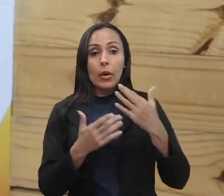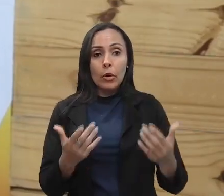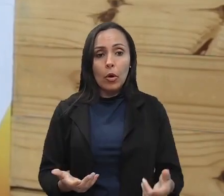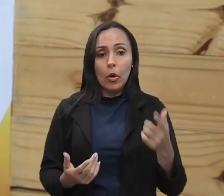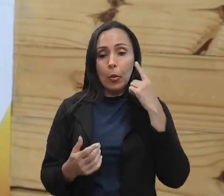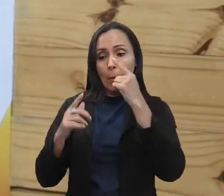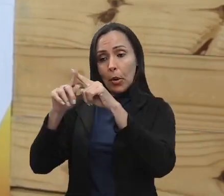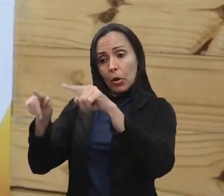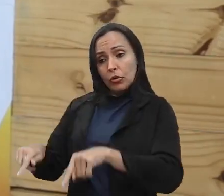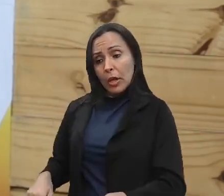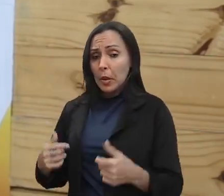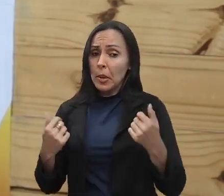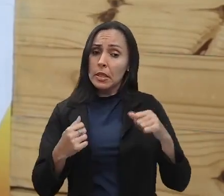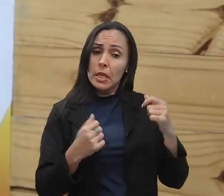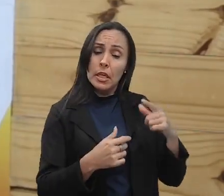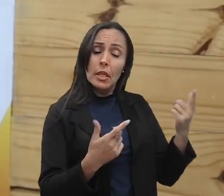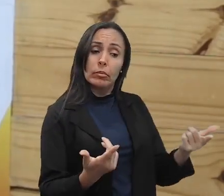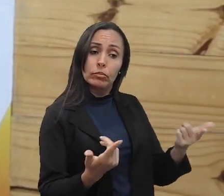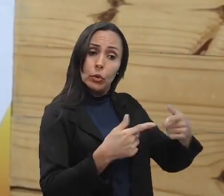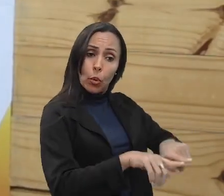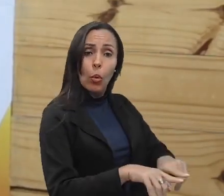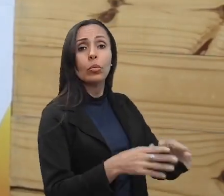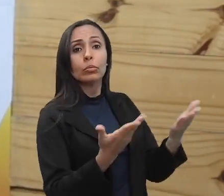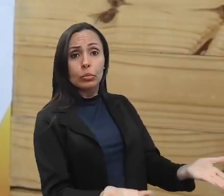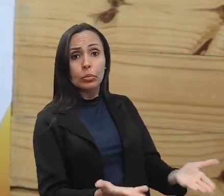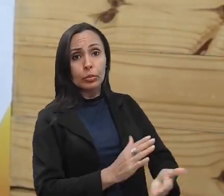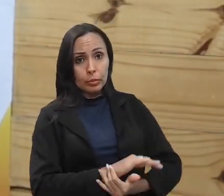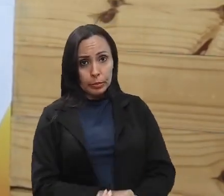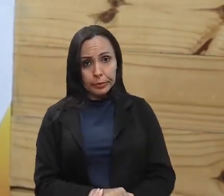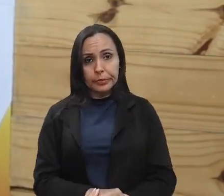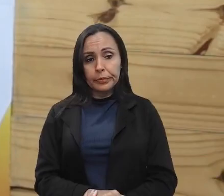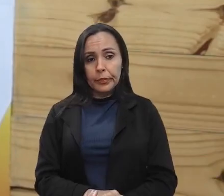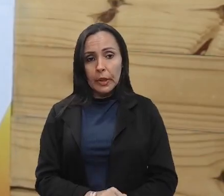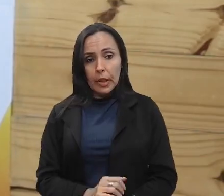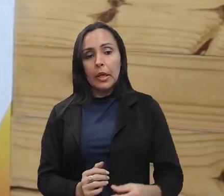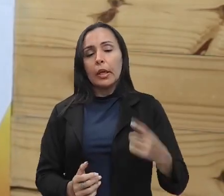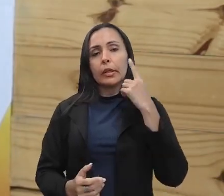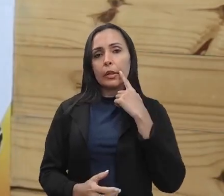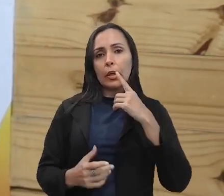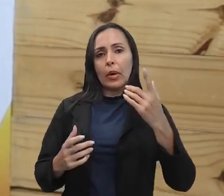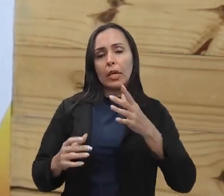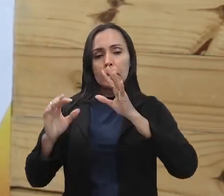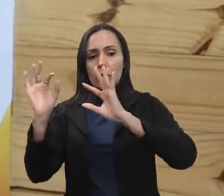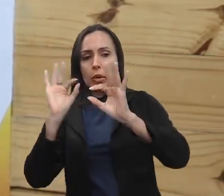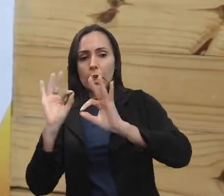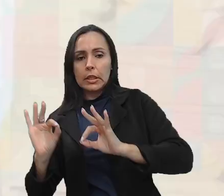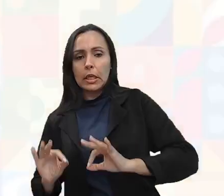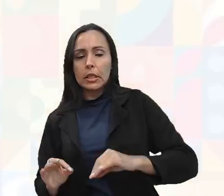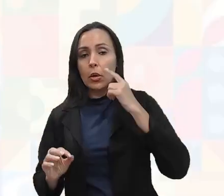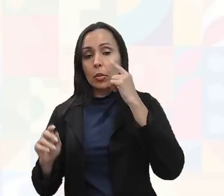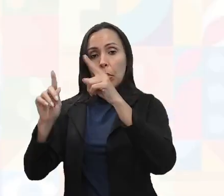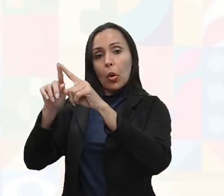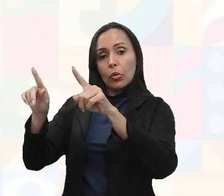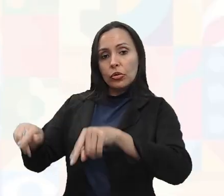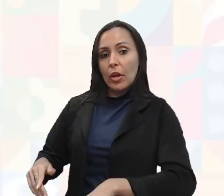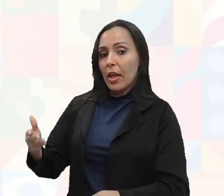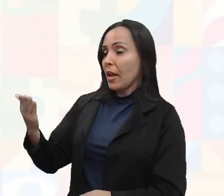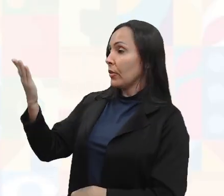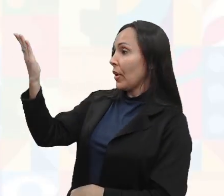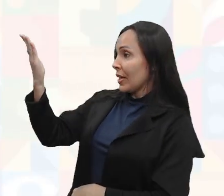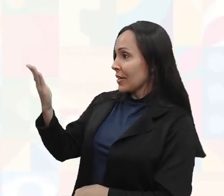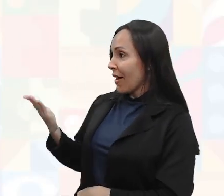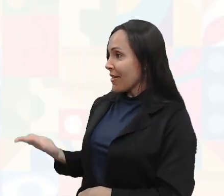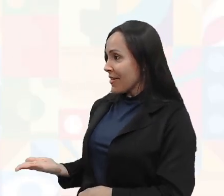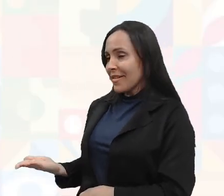precisasse do outro, que de fato é o que vai acontecer. Então, essa planta, né, aí esse projeto, essa de